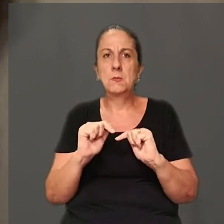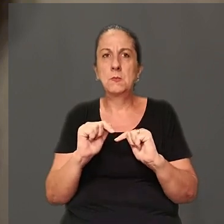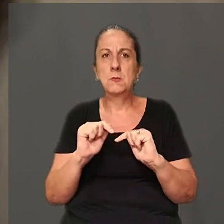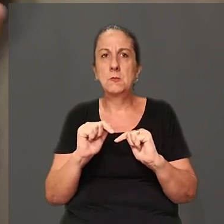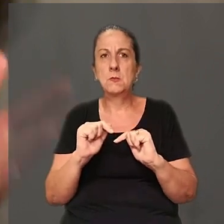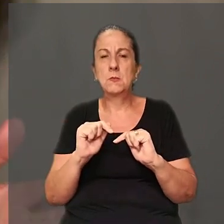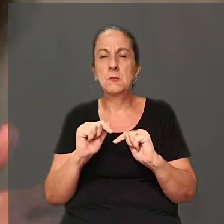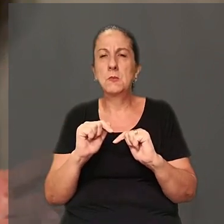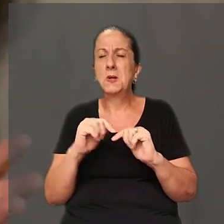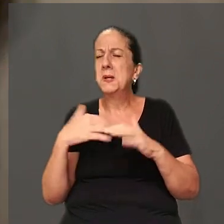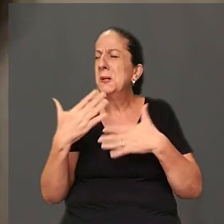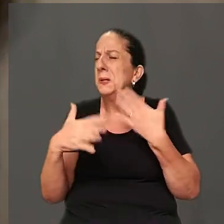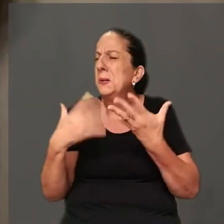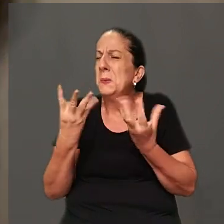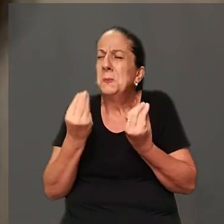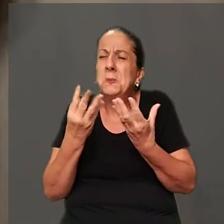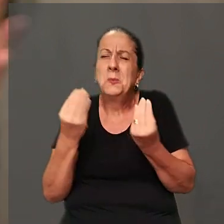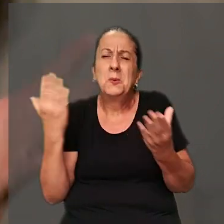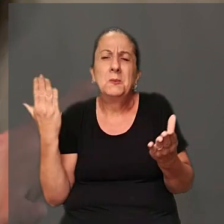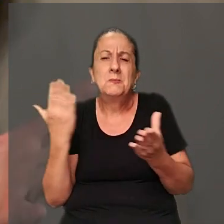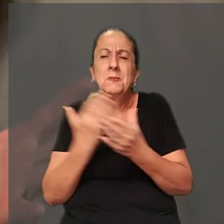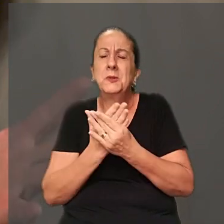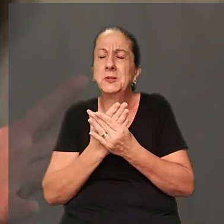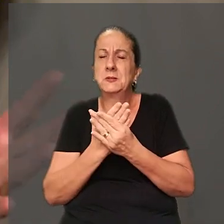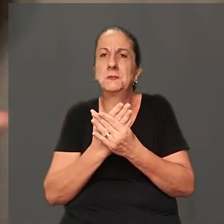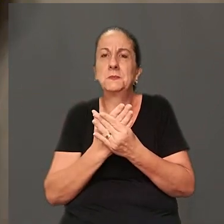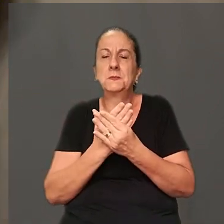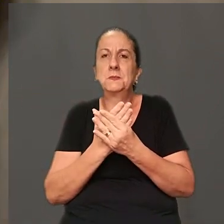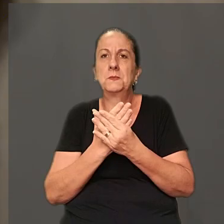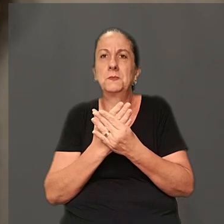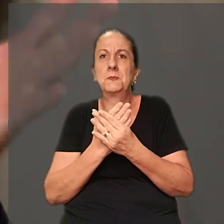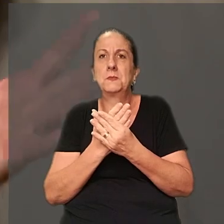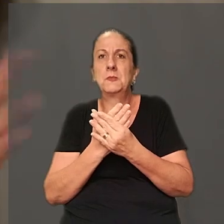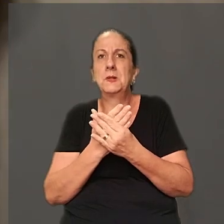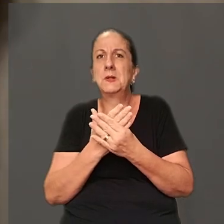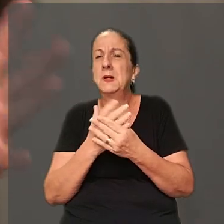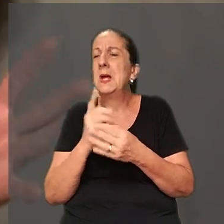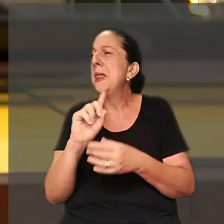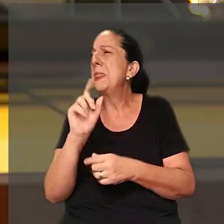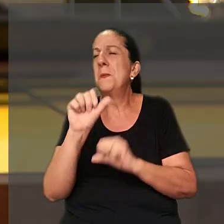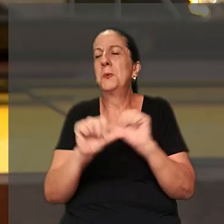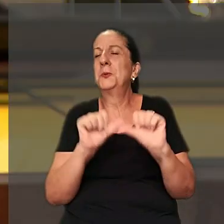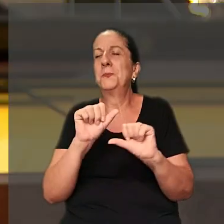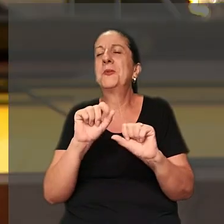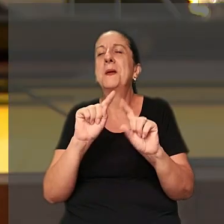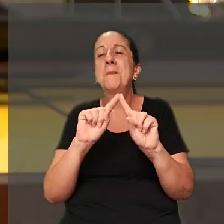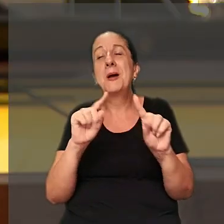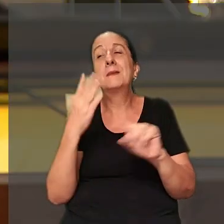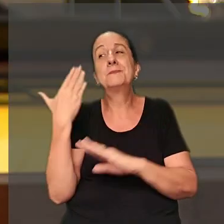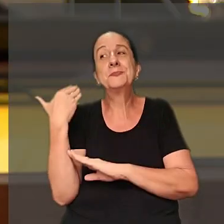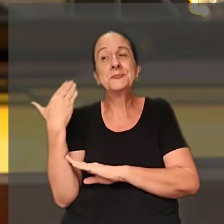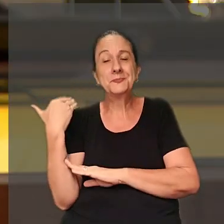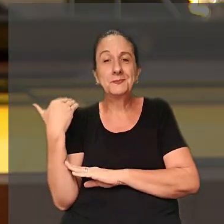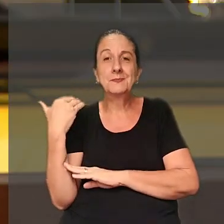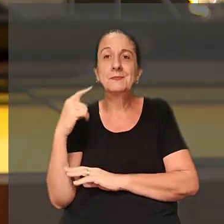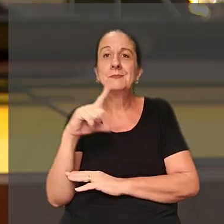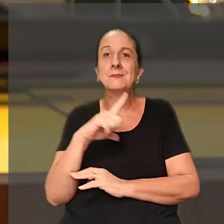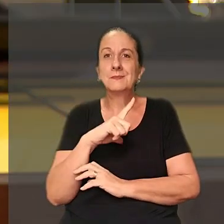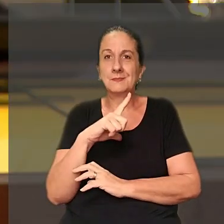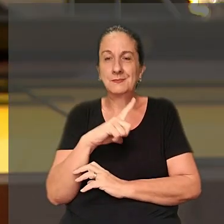uma avalanche de processos, como é hoje. O panorama não mudou, mas naquele tempo